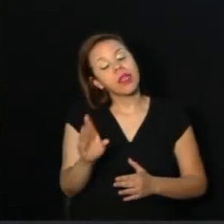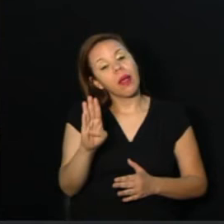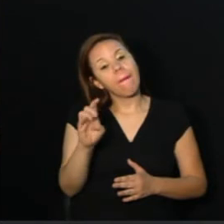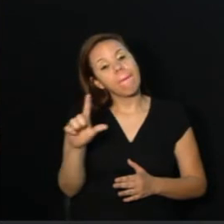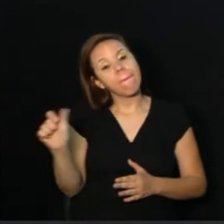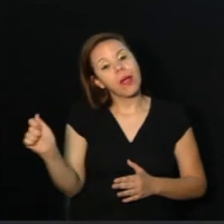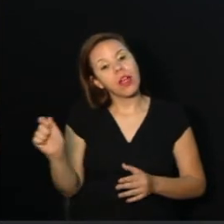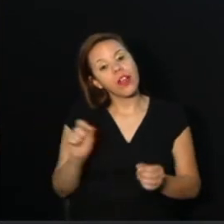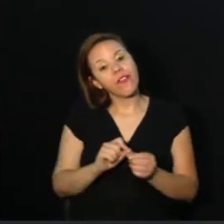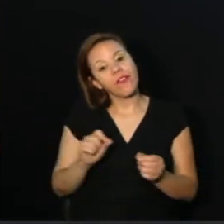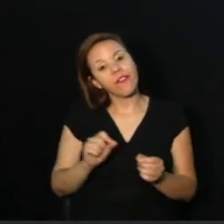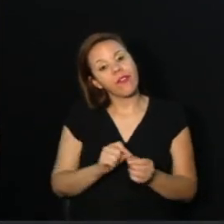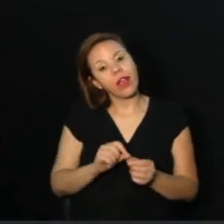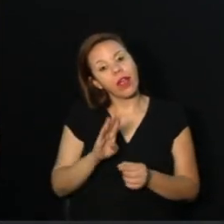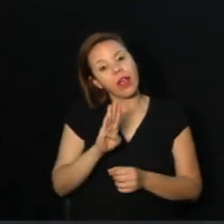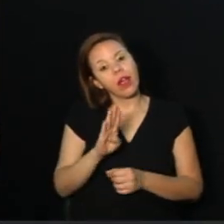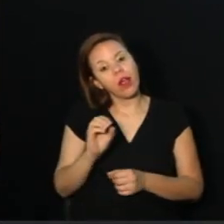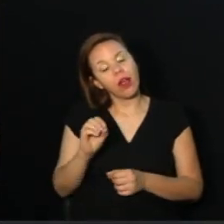que é feita de